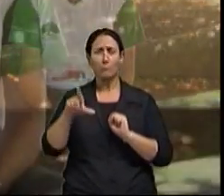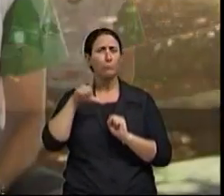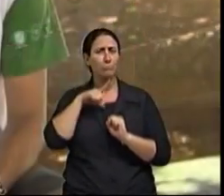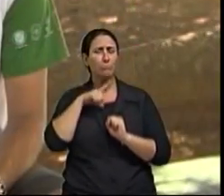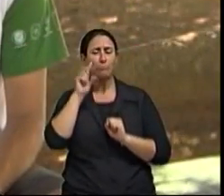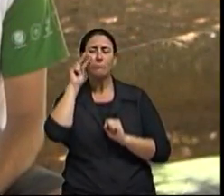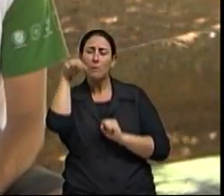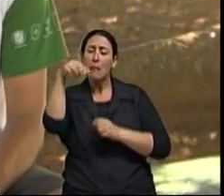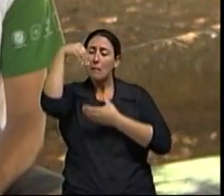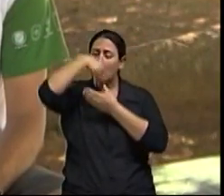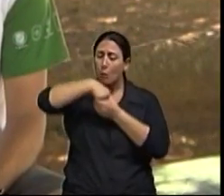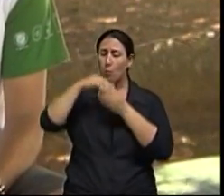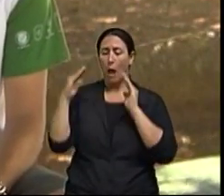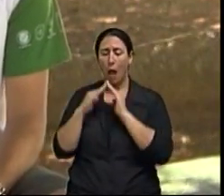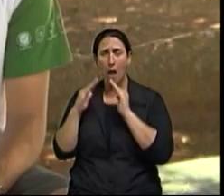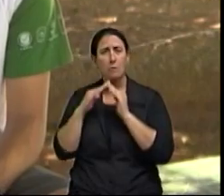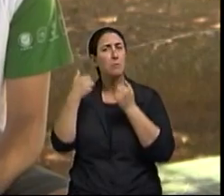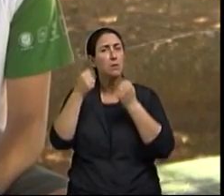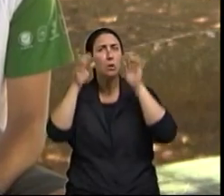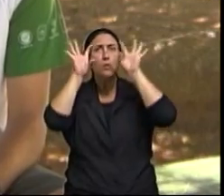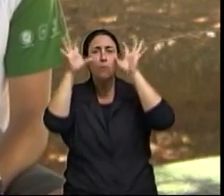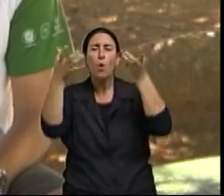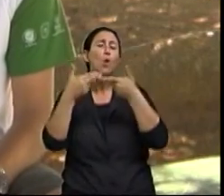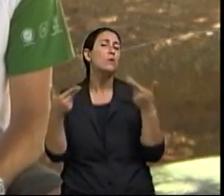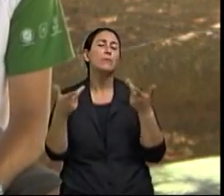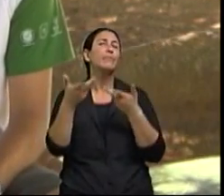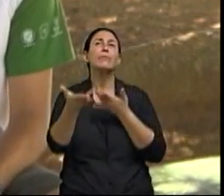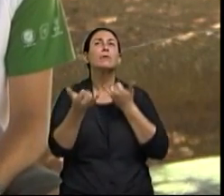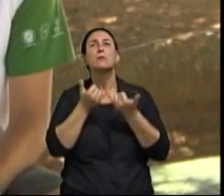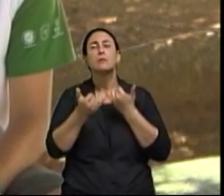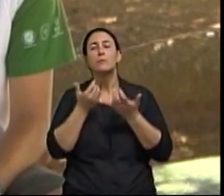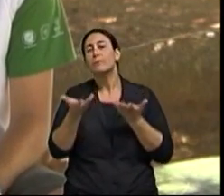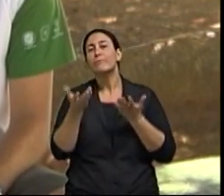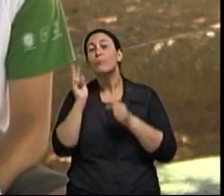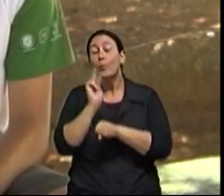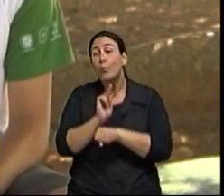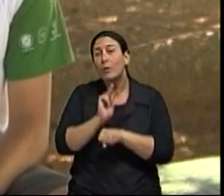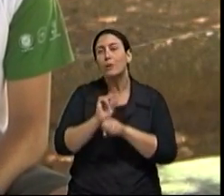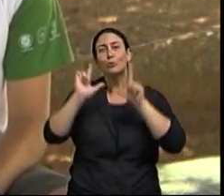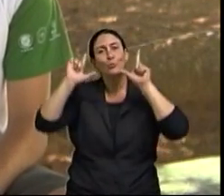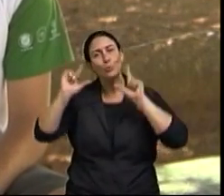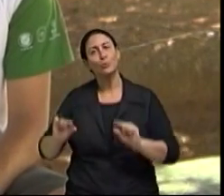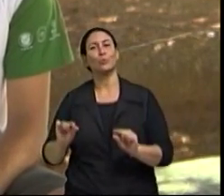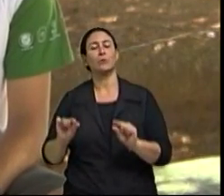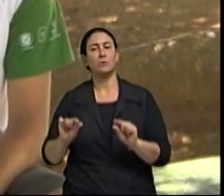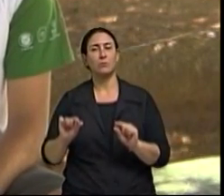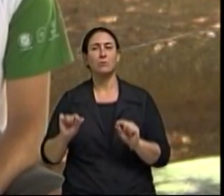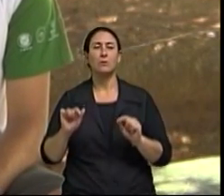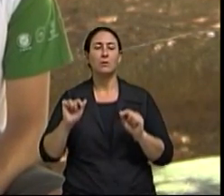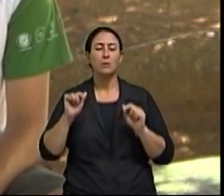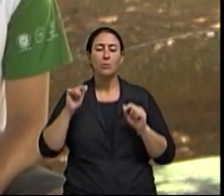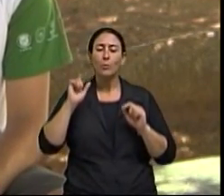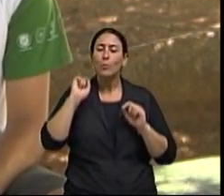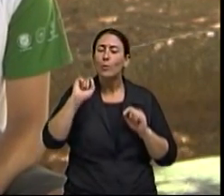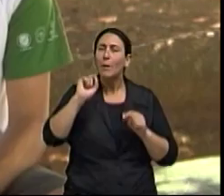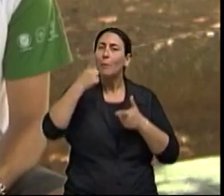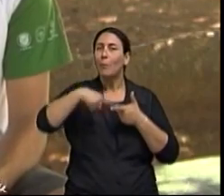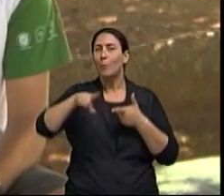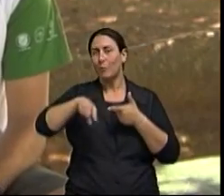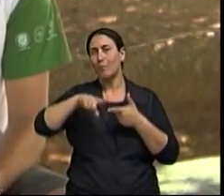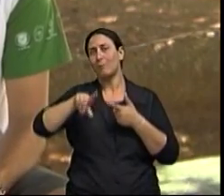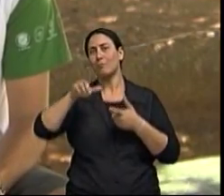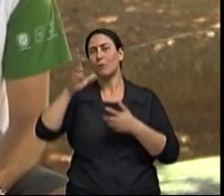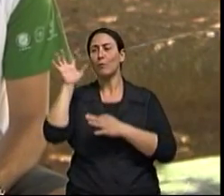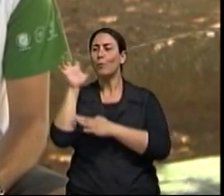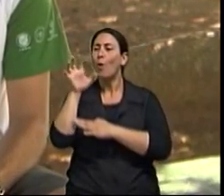das suas casas também podem desenvolver ações que, pelo menos, diminuam essa influência humana dentro